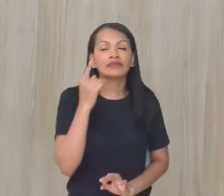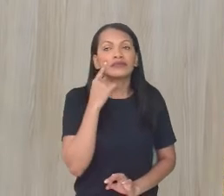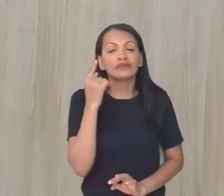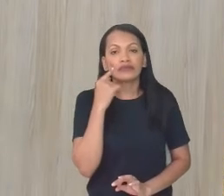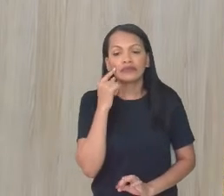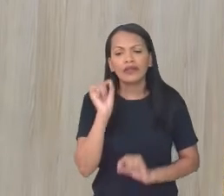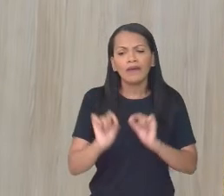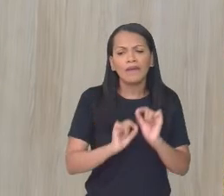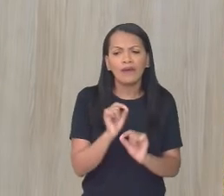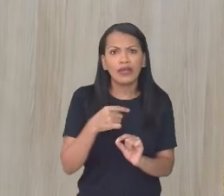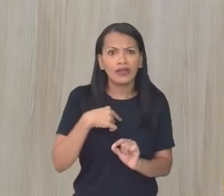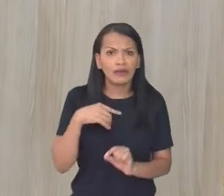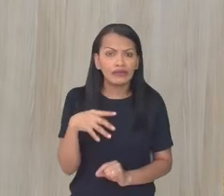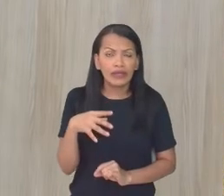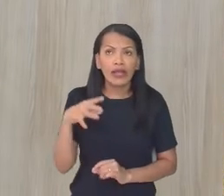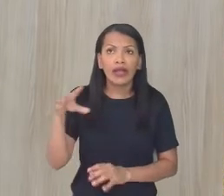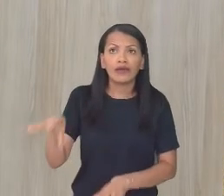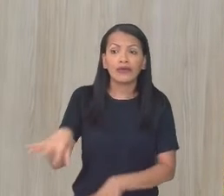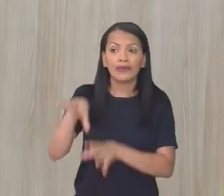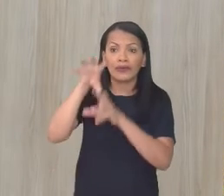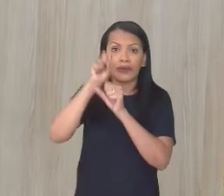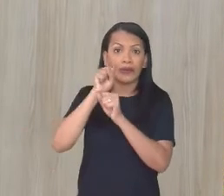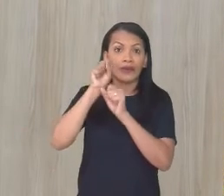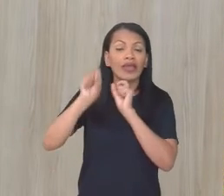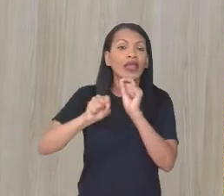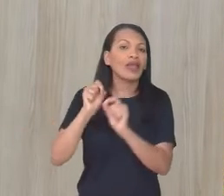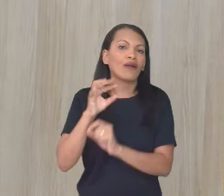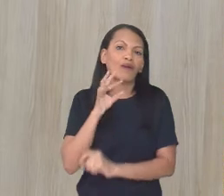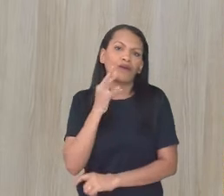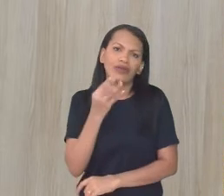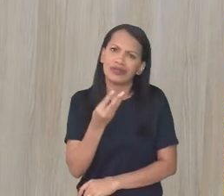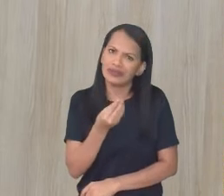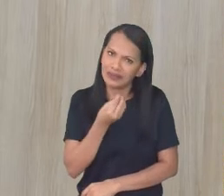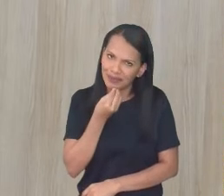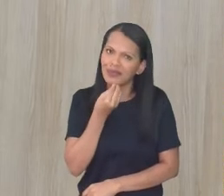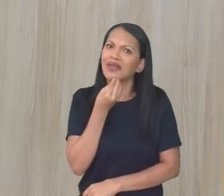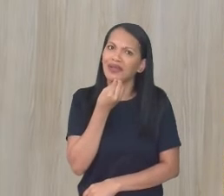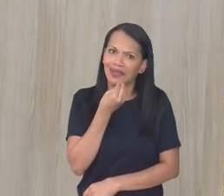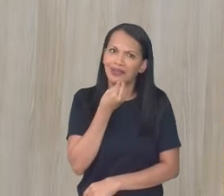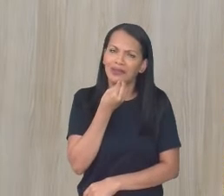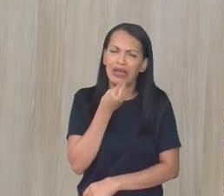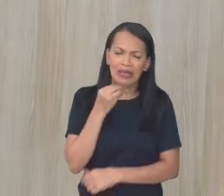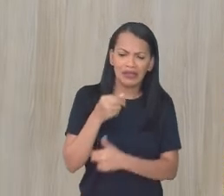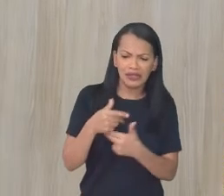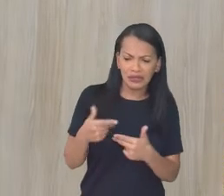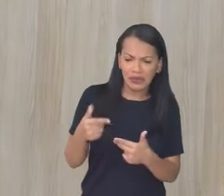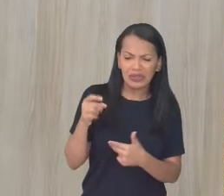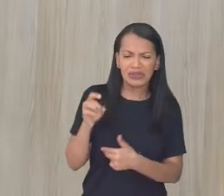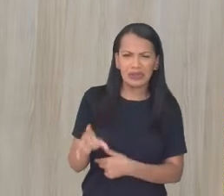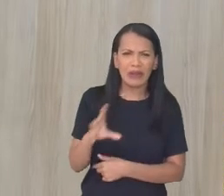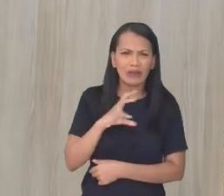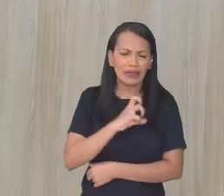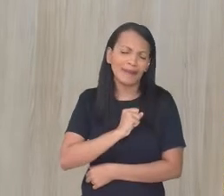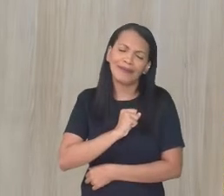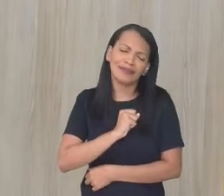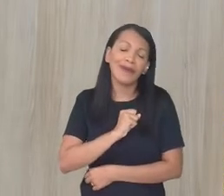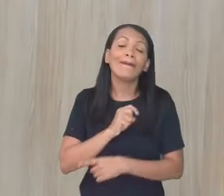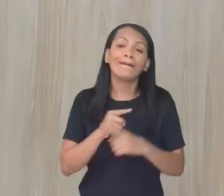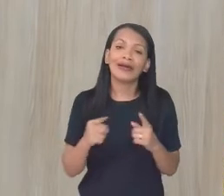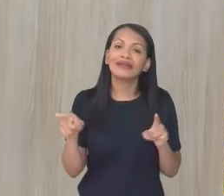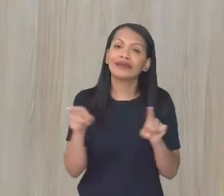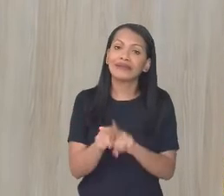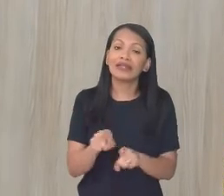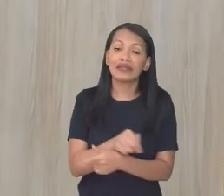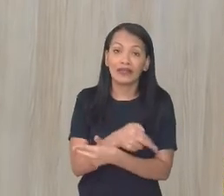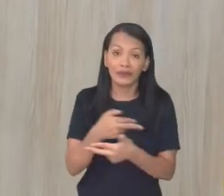gerar esse acolhimento, não é? Não só naquilo que amamos, mas naquilo também que não amamos